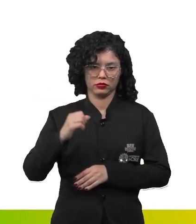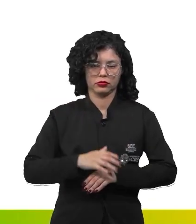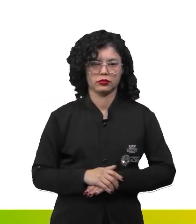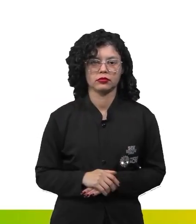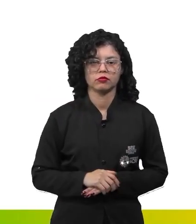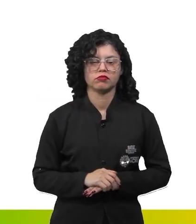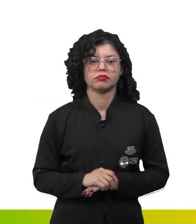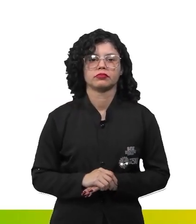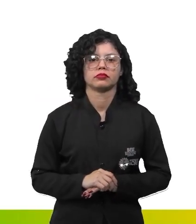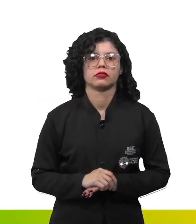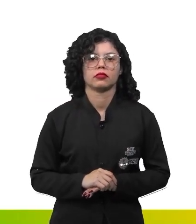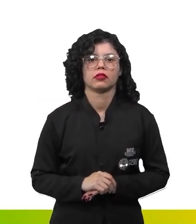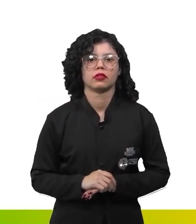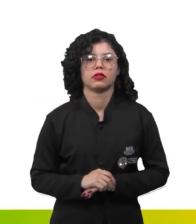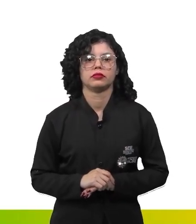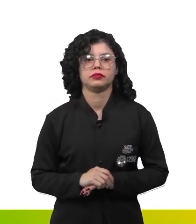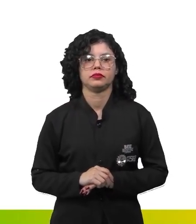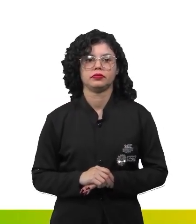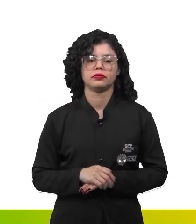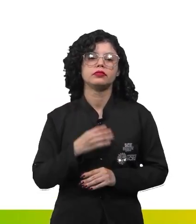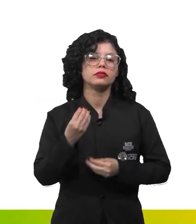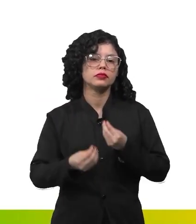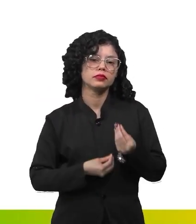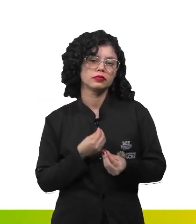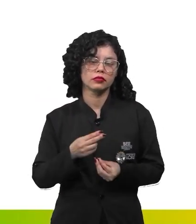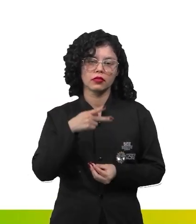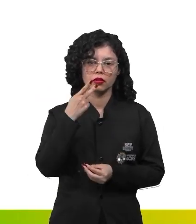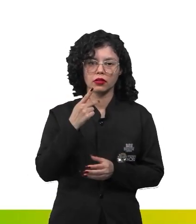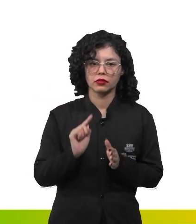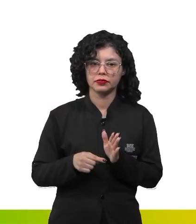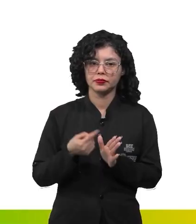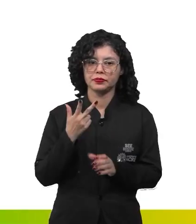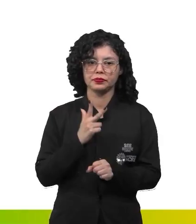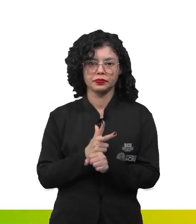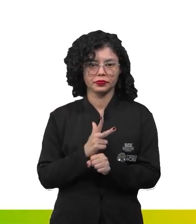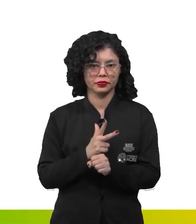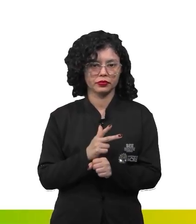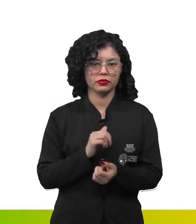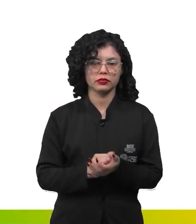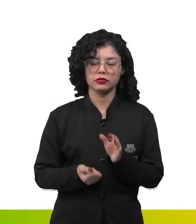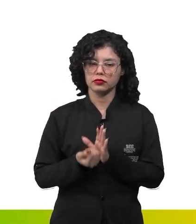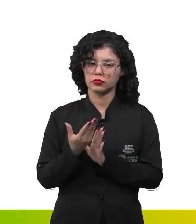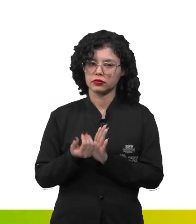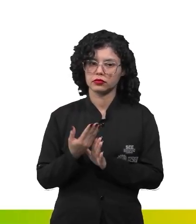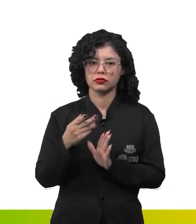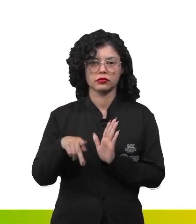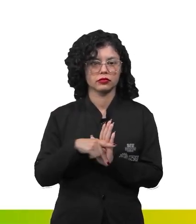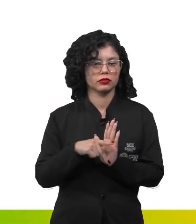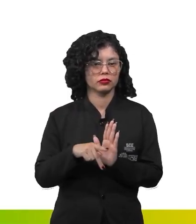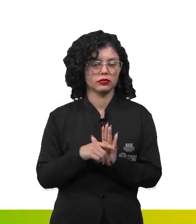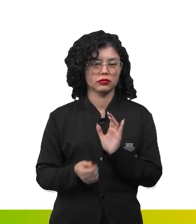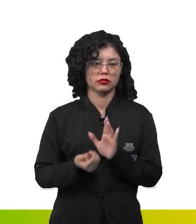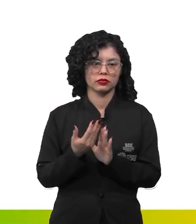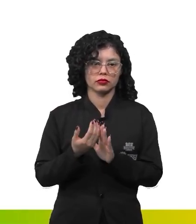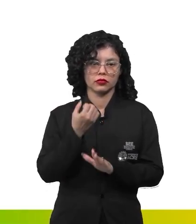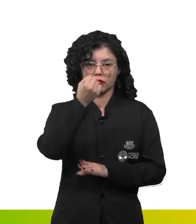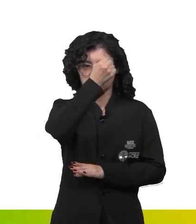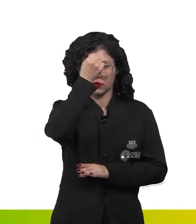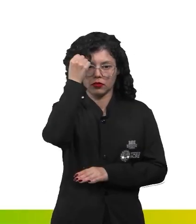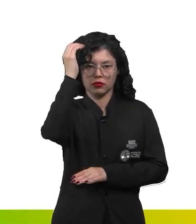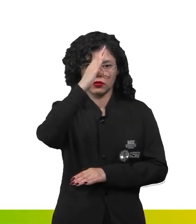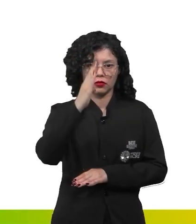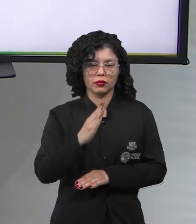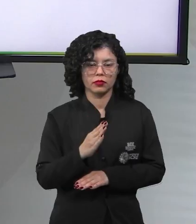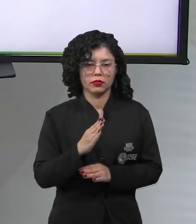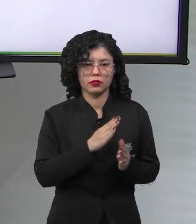2008. Ou seja, conforme eu mencionei no primeiro vídeo, a produção intelectual da sociologia no Brasil,